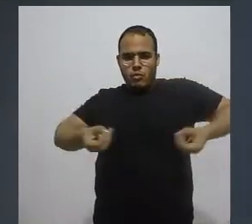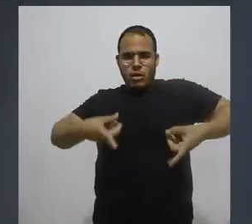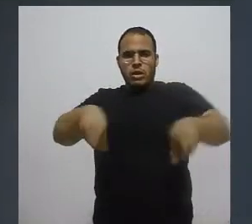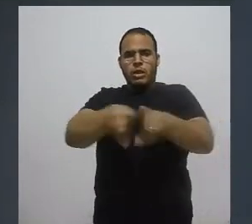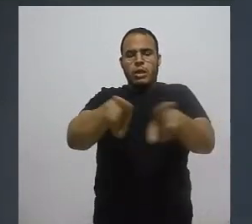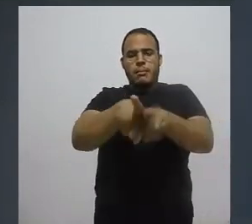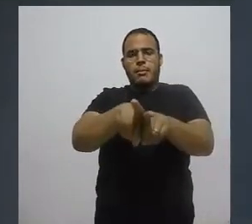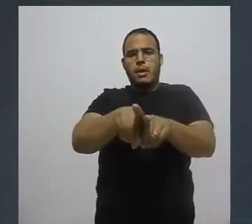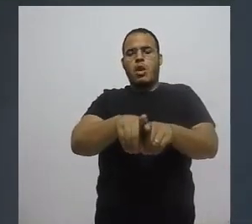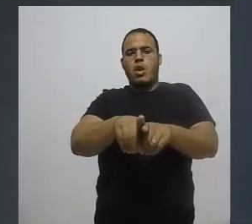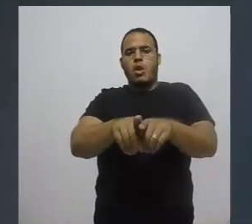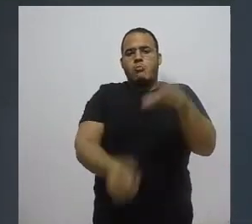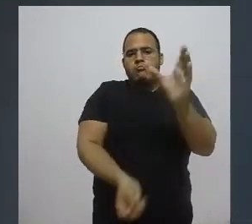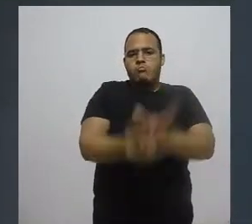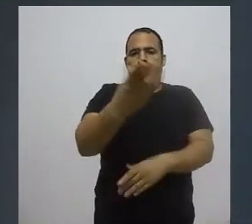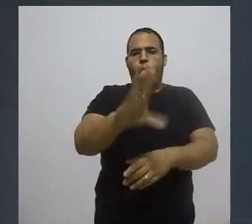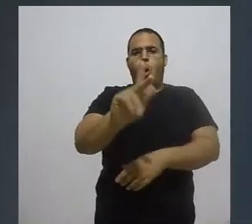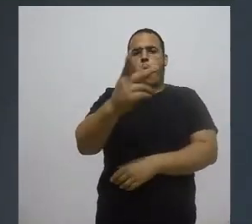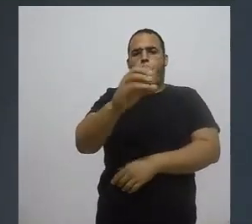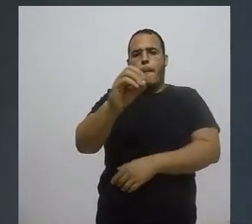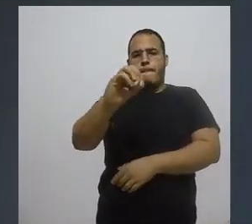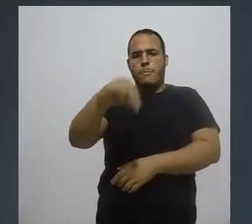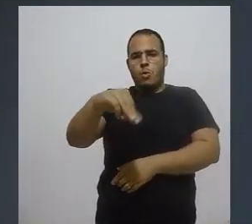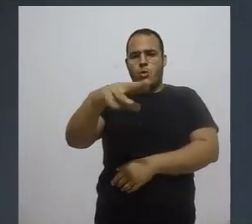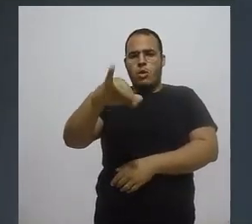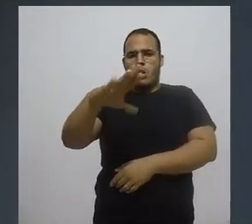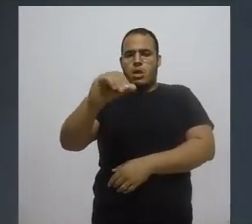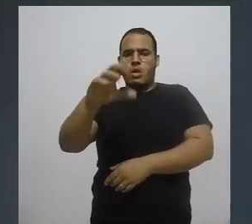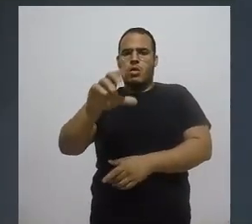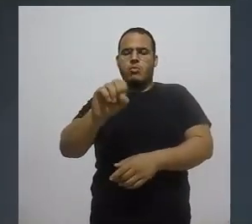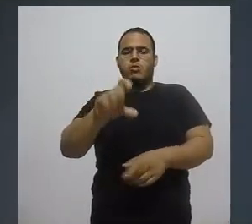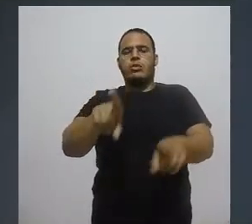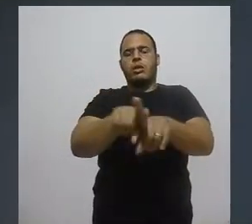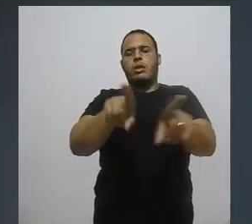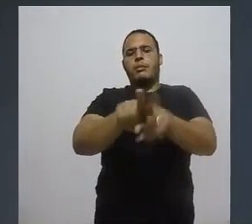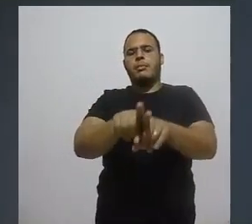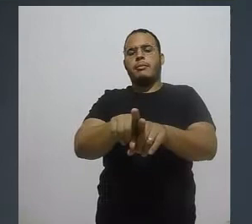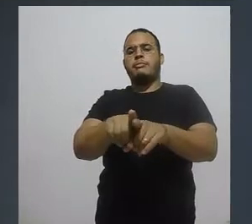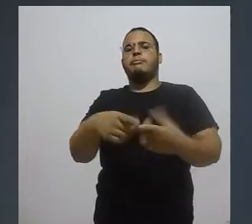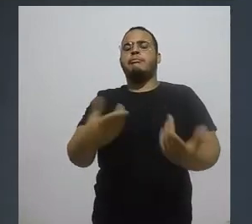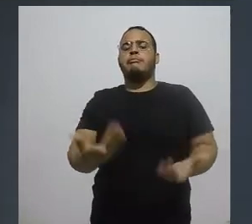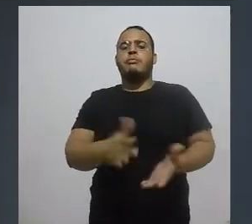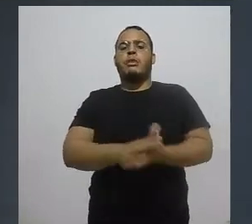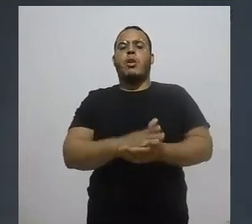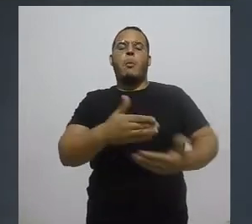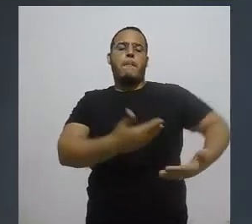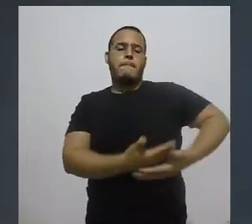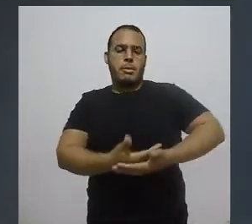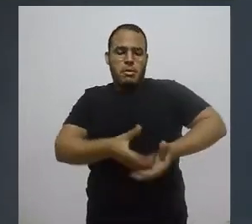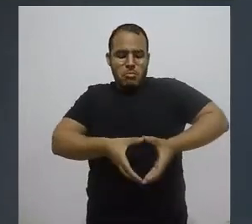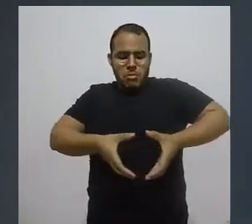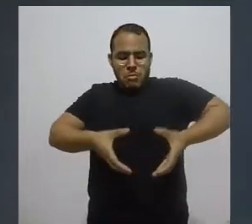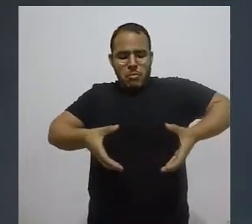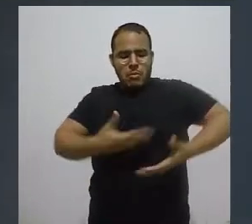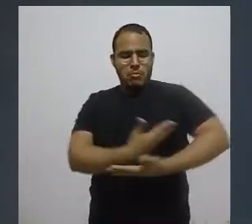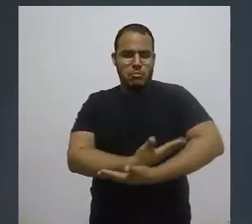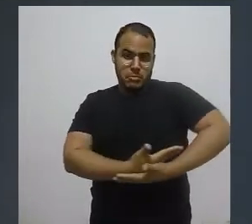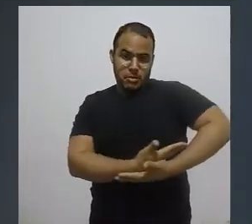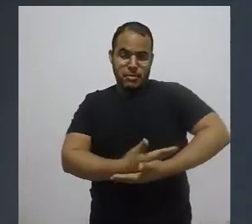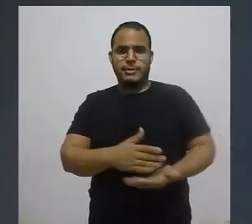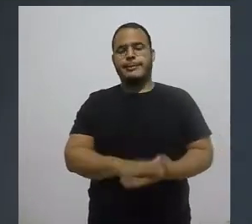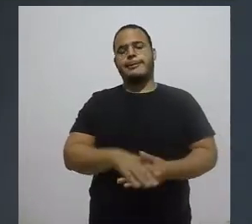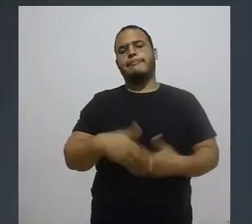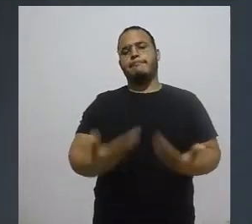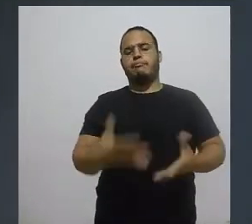Além de produzir hormônios, vai acontecer aí a fecundação e o desenvolvimento do embrião, ou seja, do bebê, ok? É composto